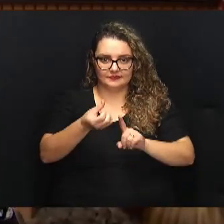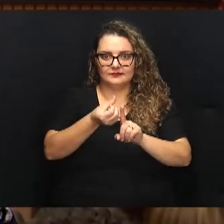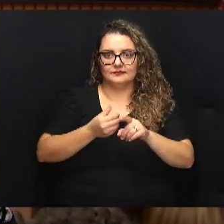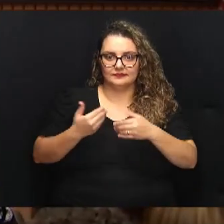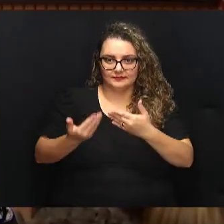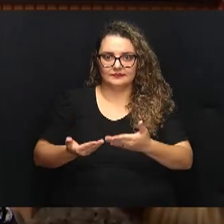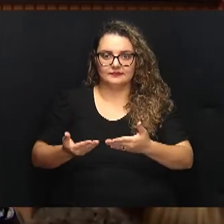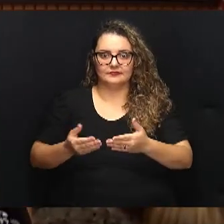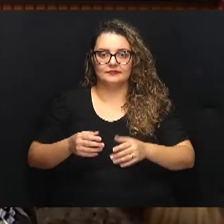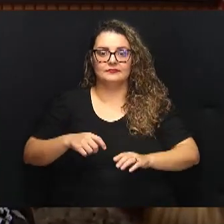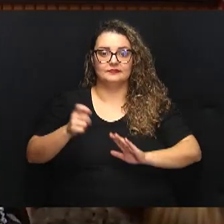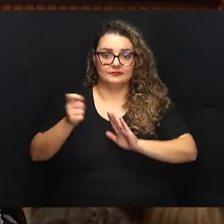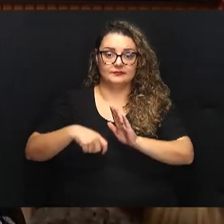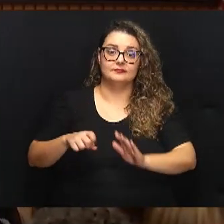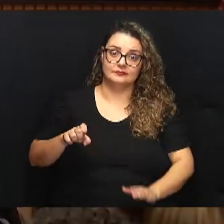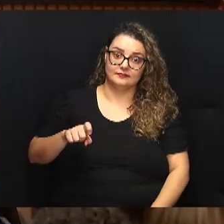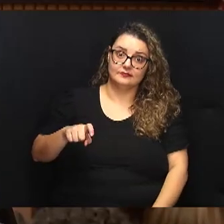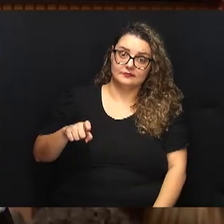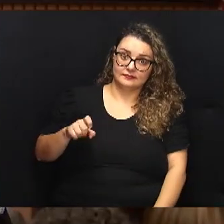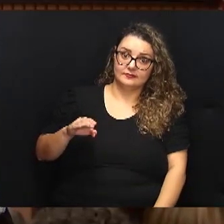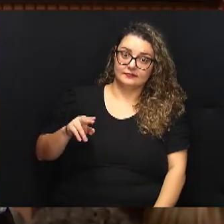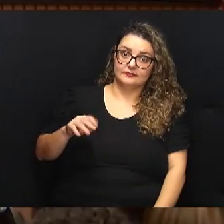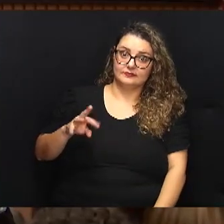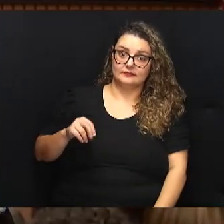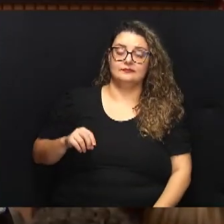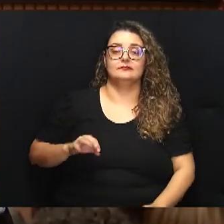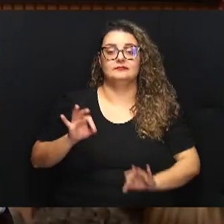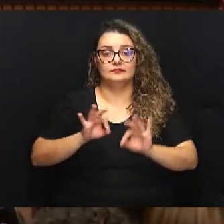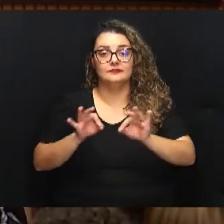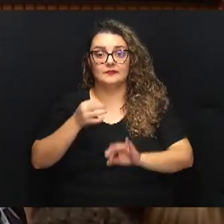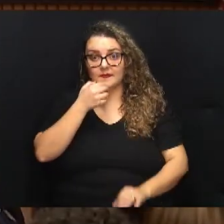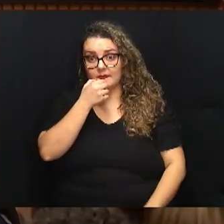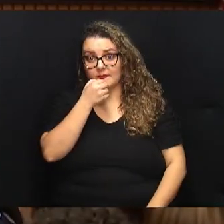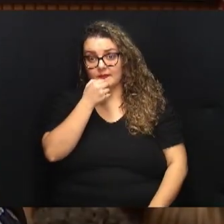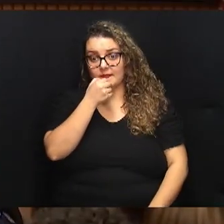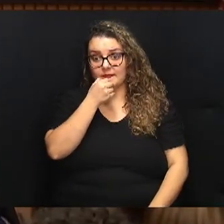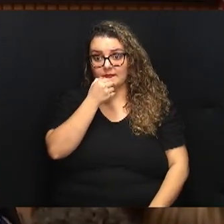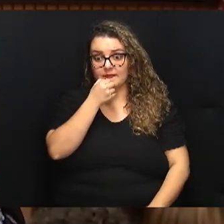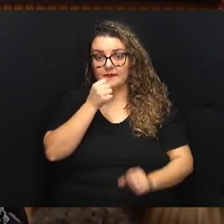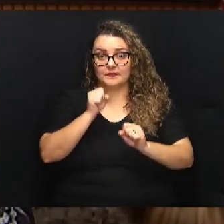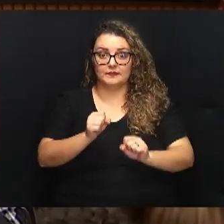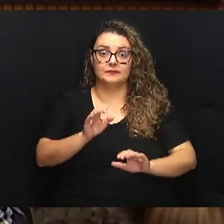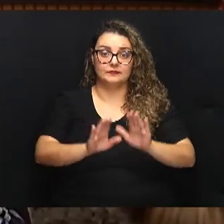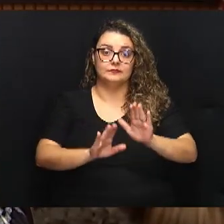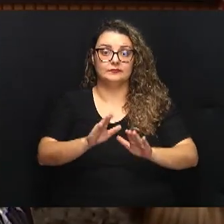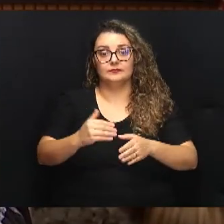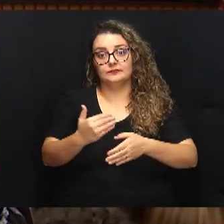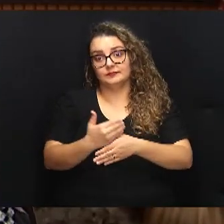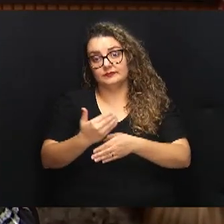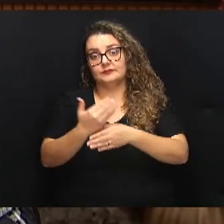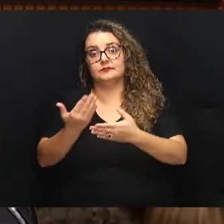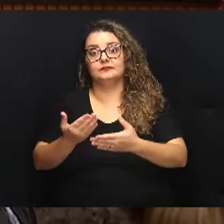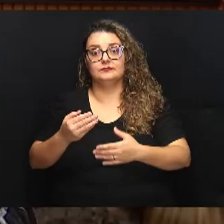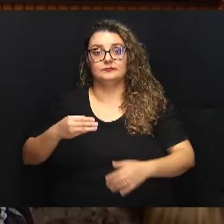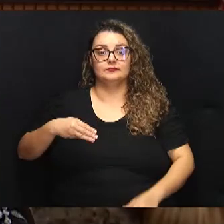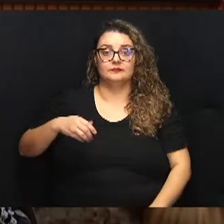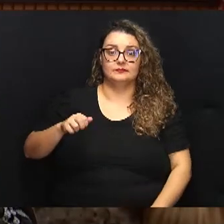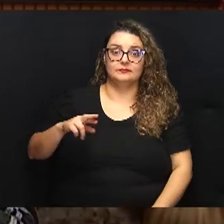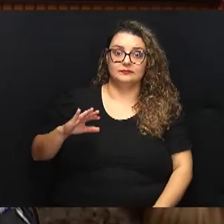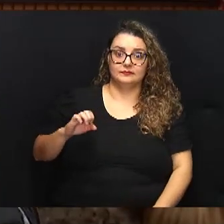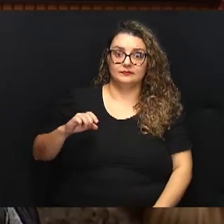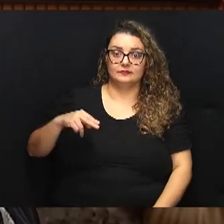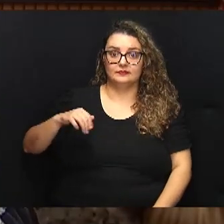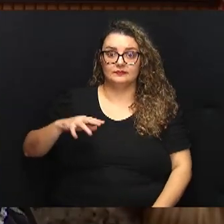entrega dos projetos executivos, e com a entrega dos projetos executivos a gente vai poder fazer a licitação das obras e da marcenaria, da